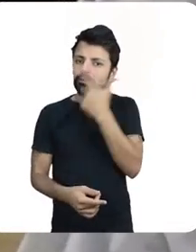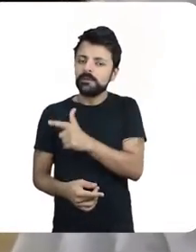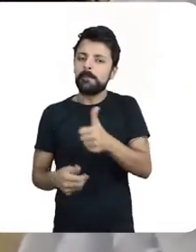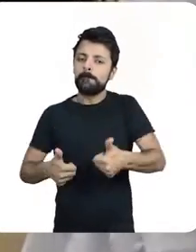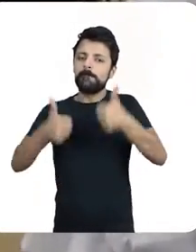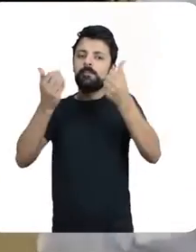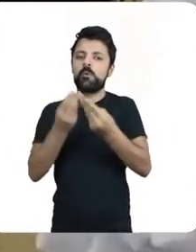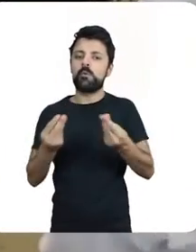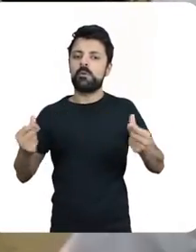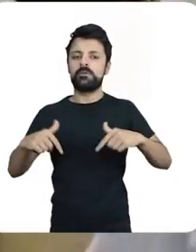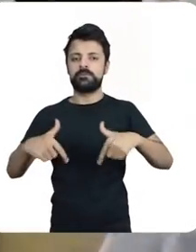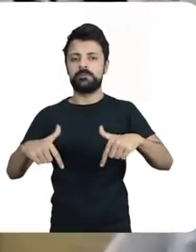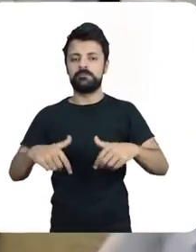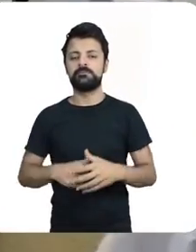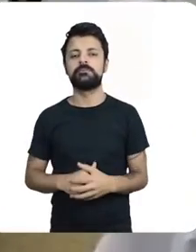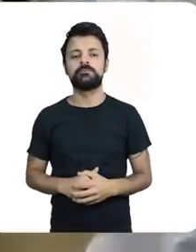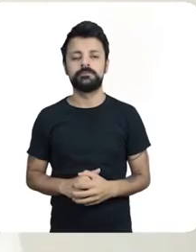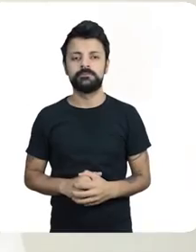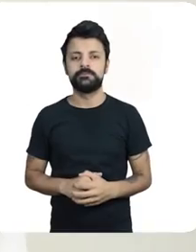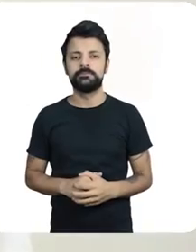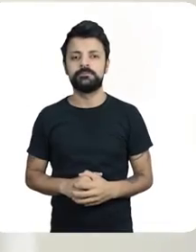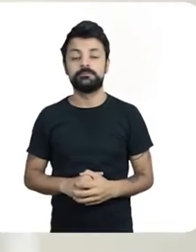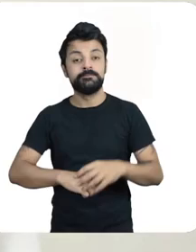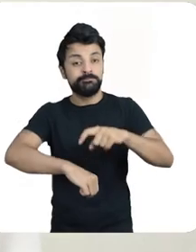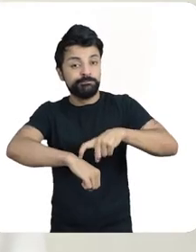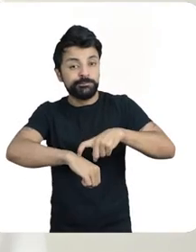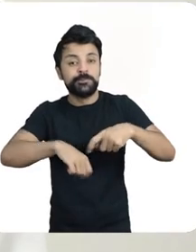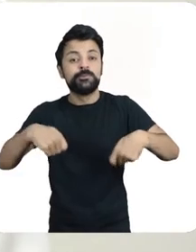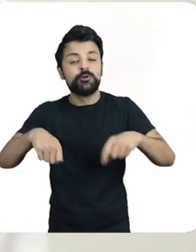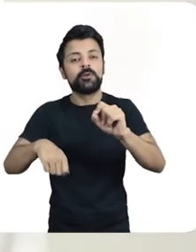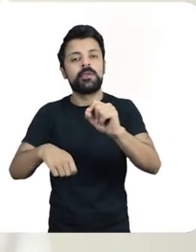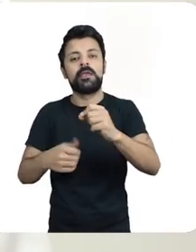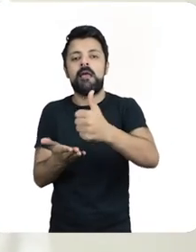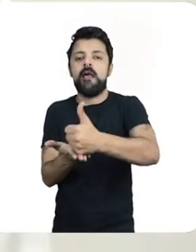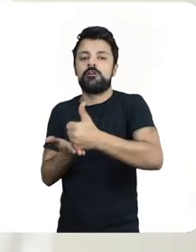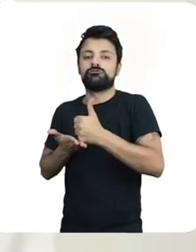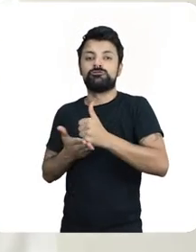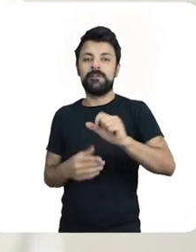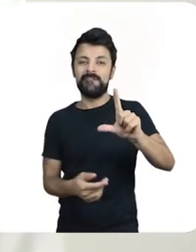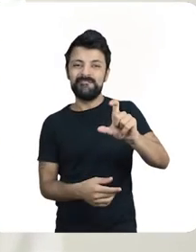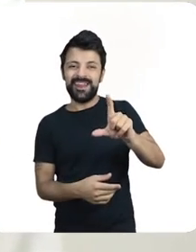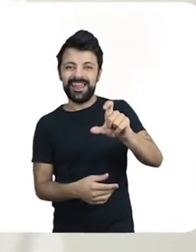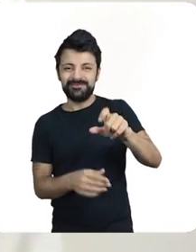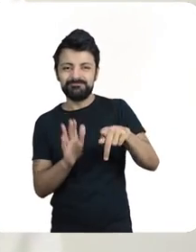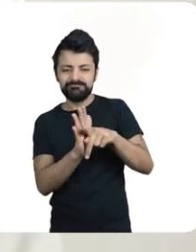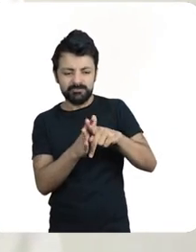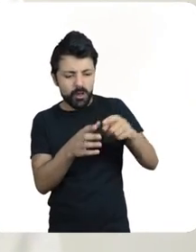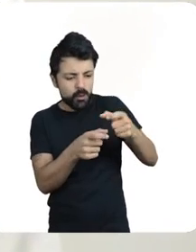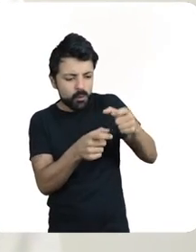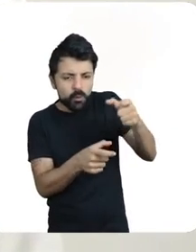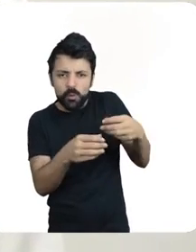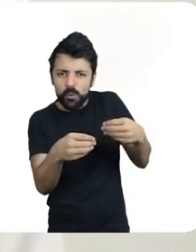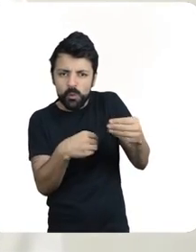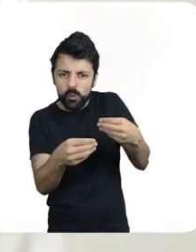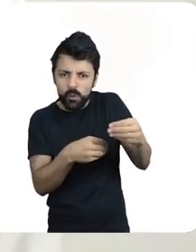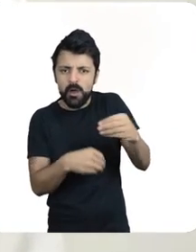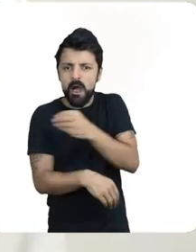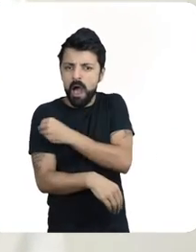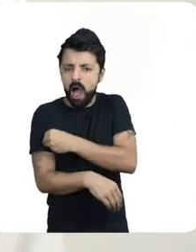qualidade no seu trabalho. No momento a gente está precisando também de doações de frascos para